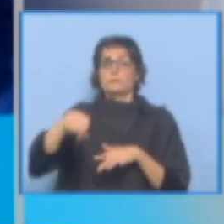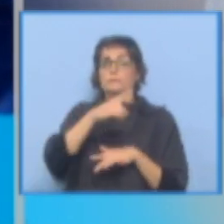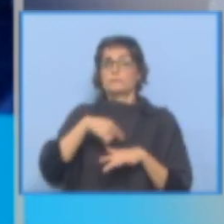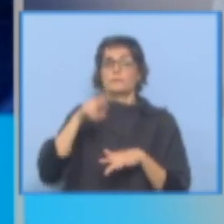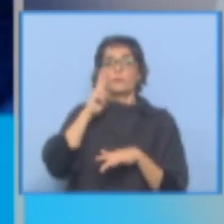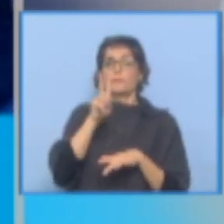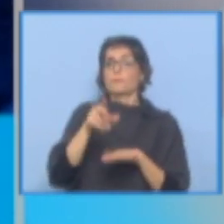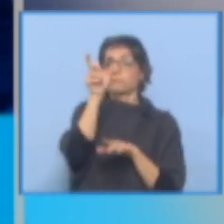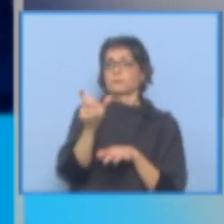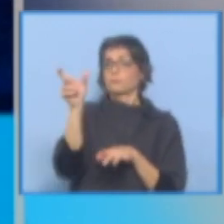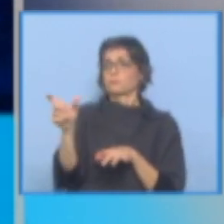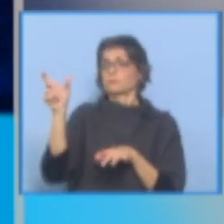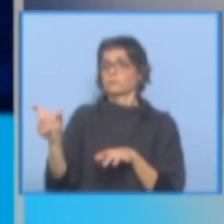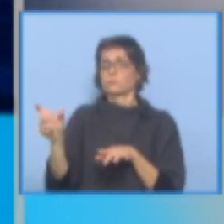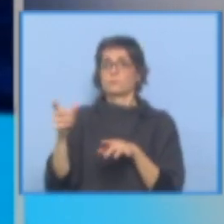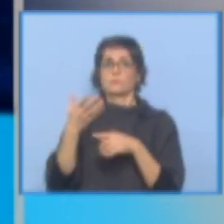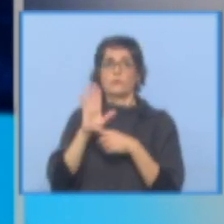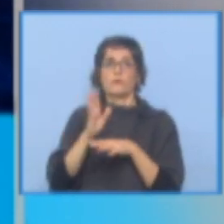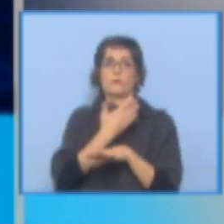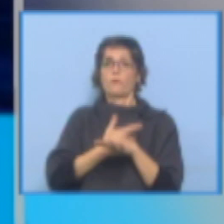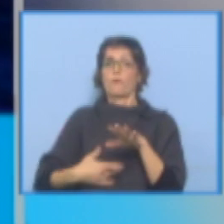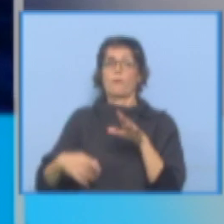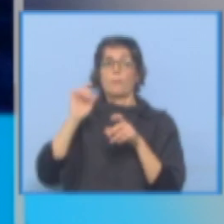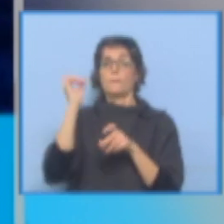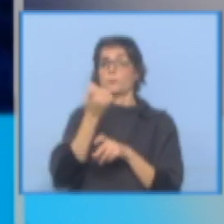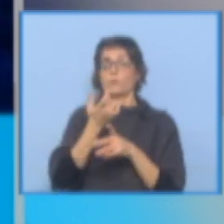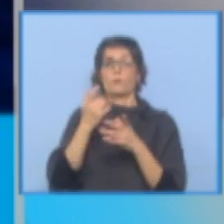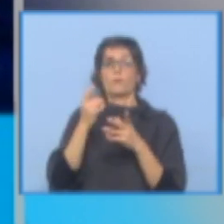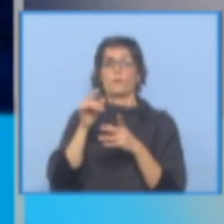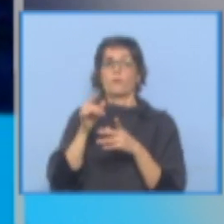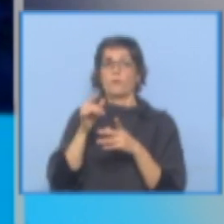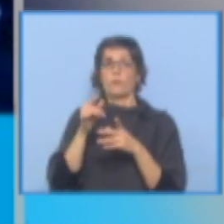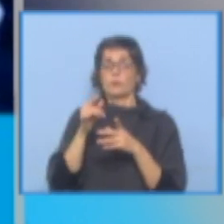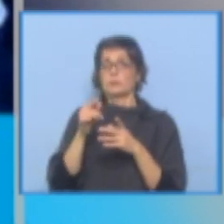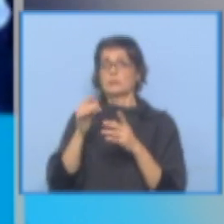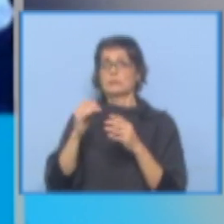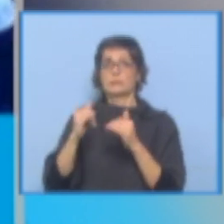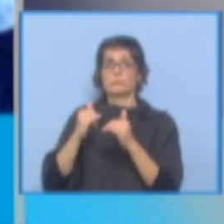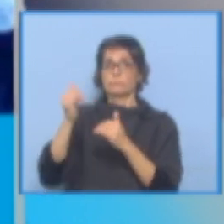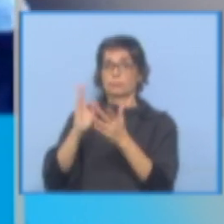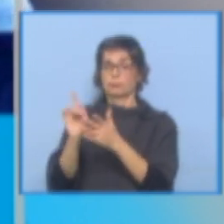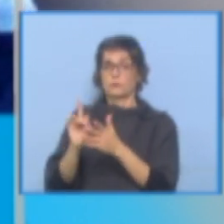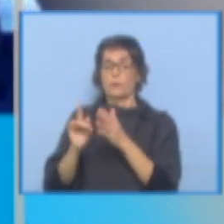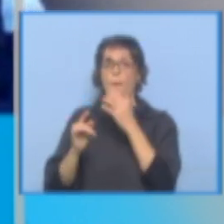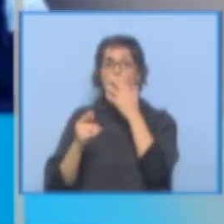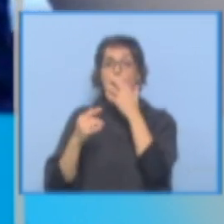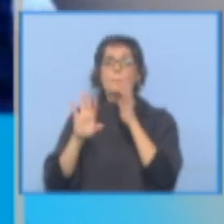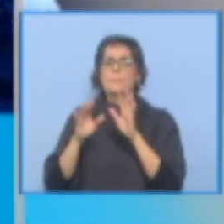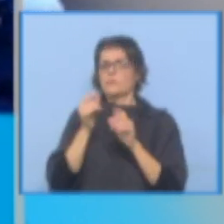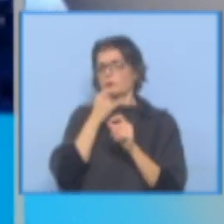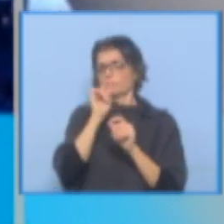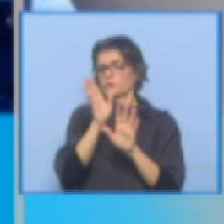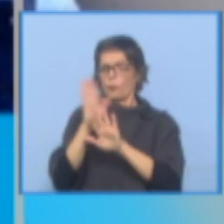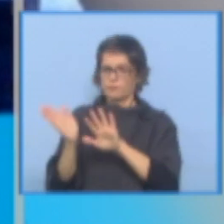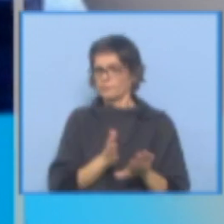questão da ex-procuradora não ter sido reconduzida, mas mais uma vez não pôs os nomes às coisas,